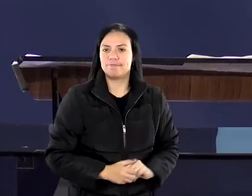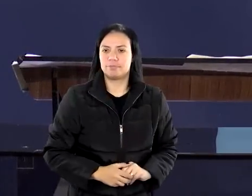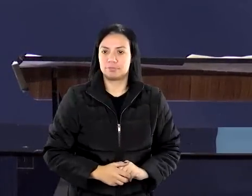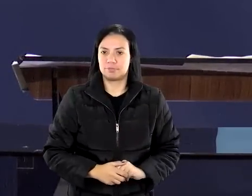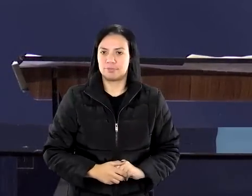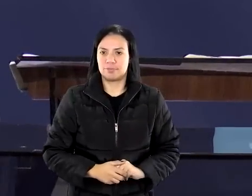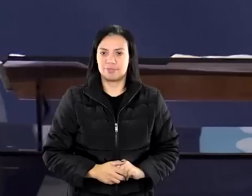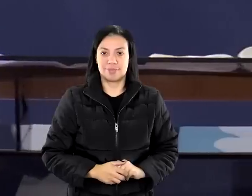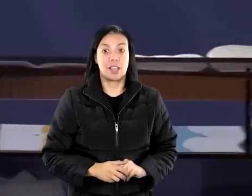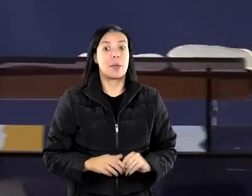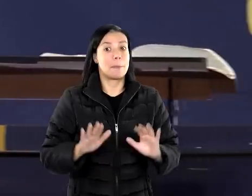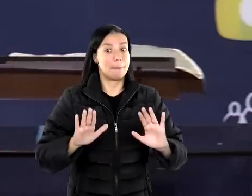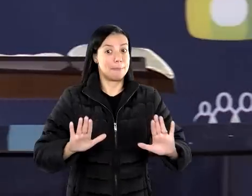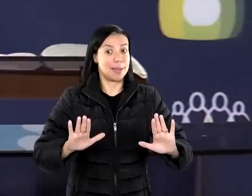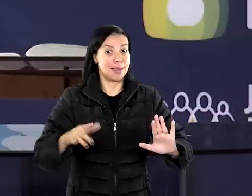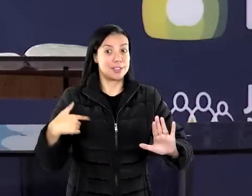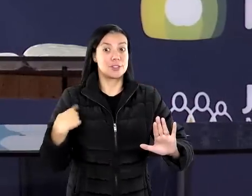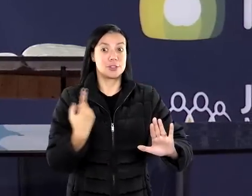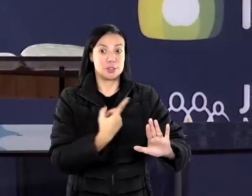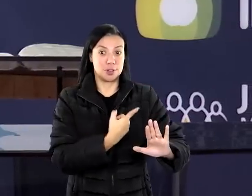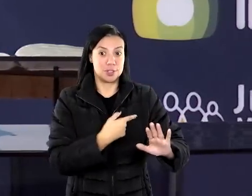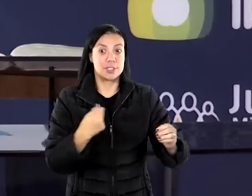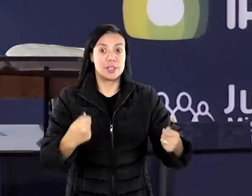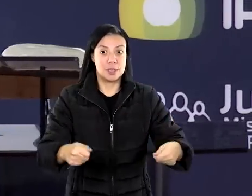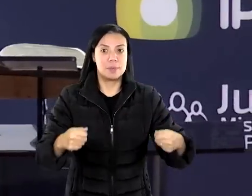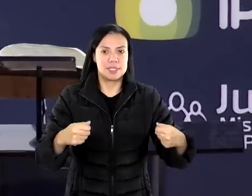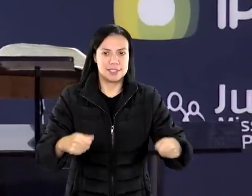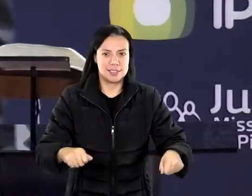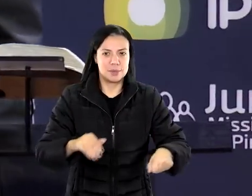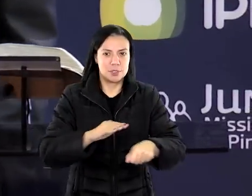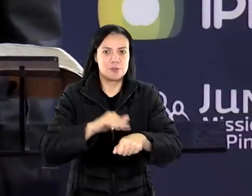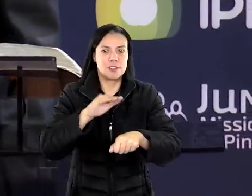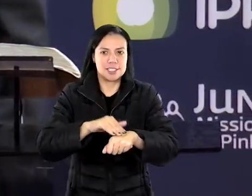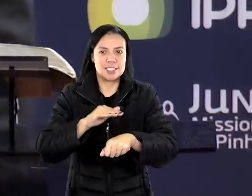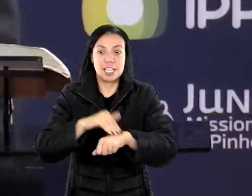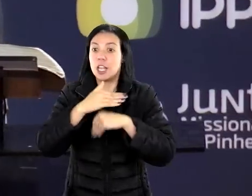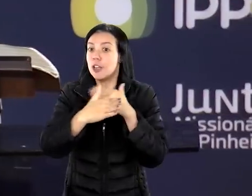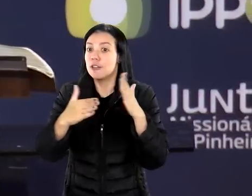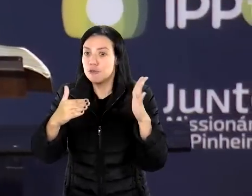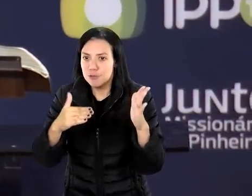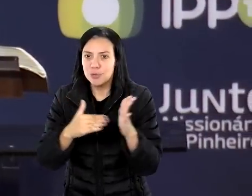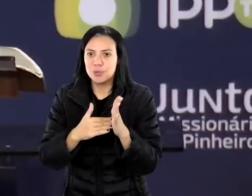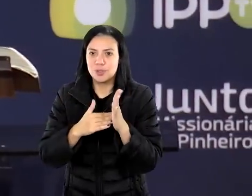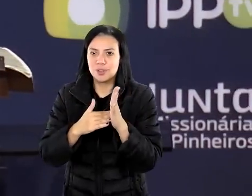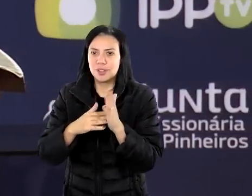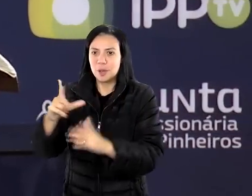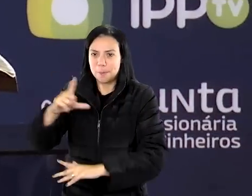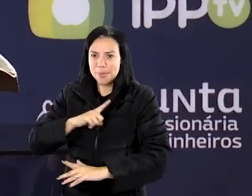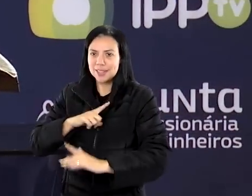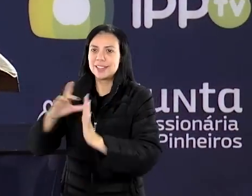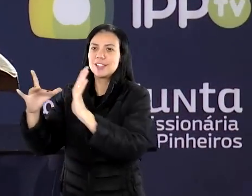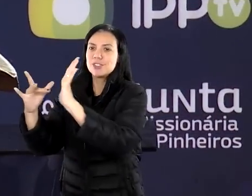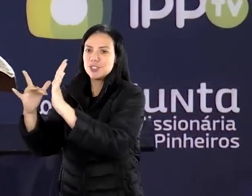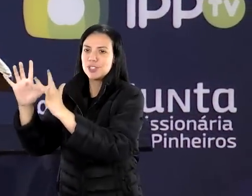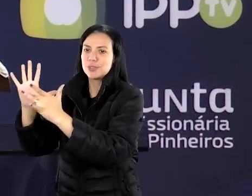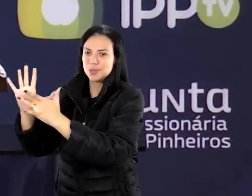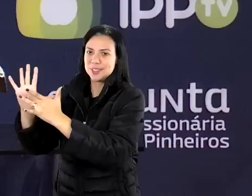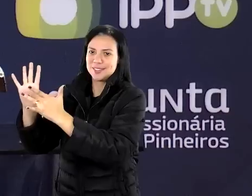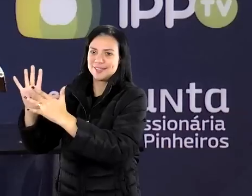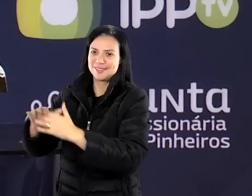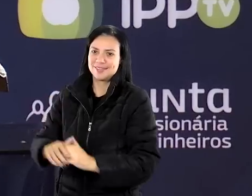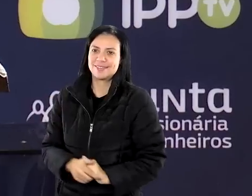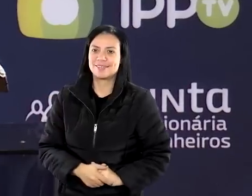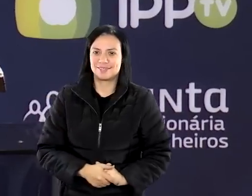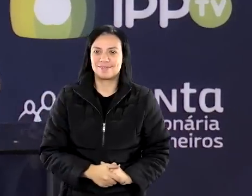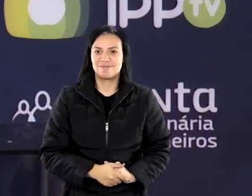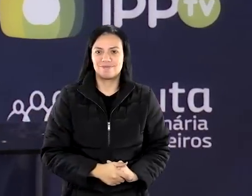Você tem que fazer tudo por causa de Jesus. De Jesus. É interessante porque